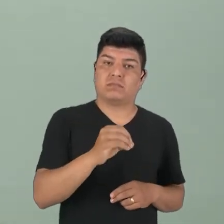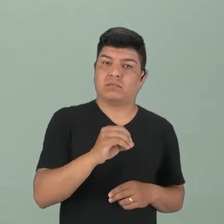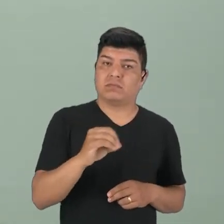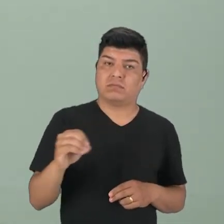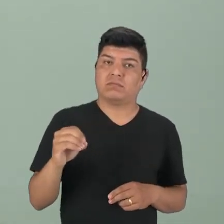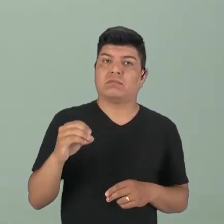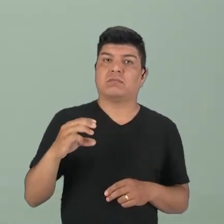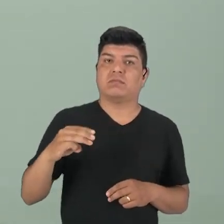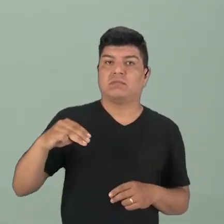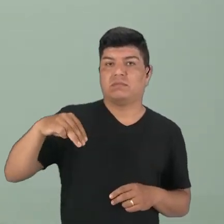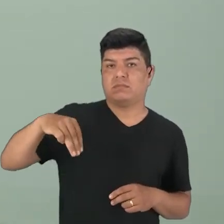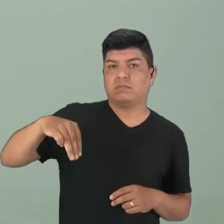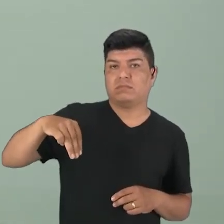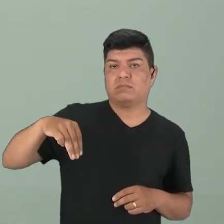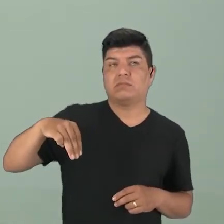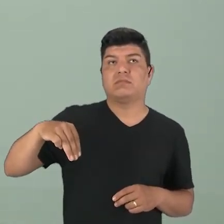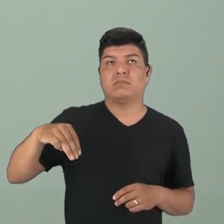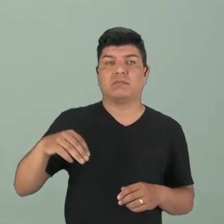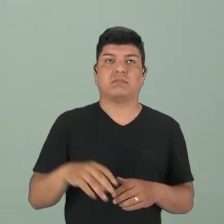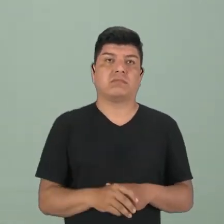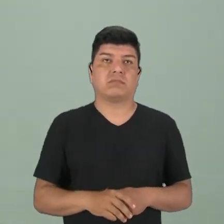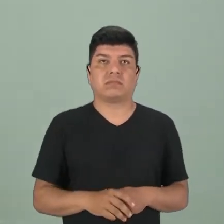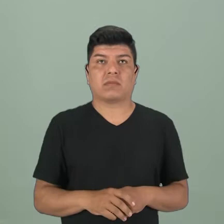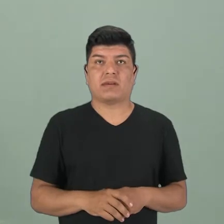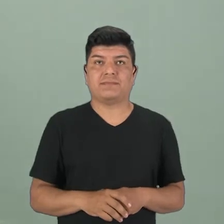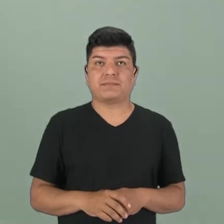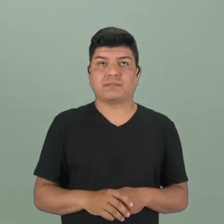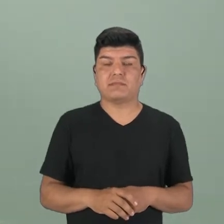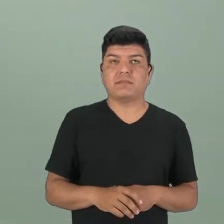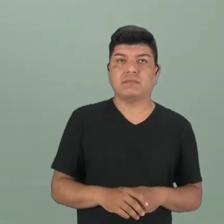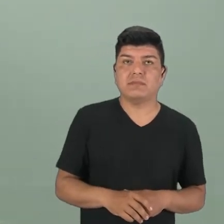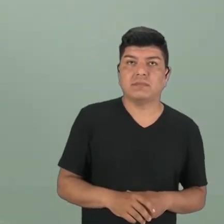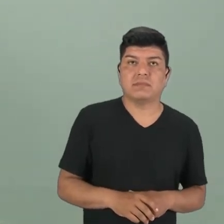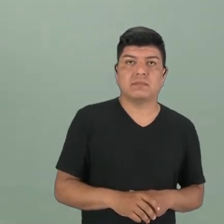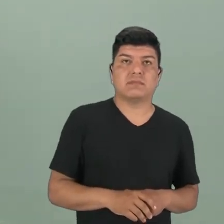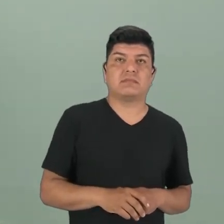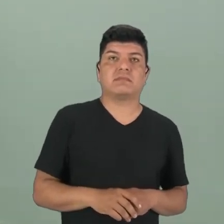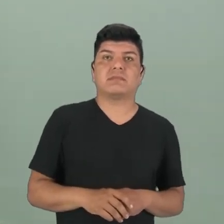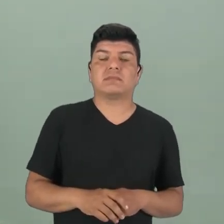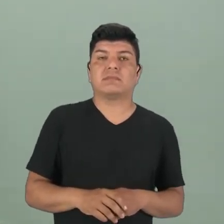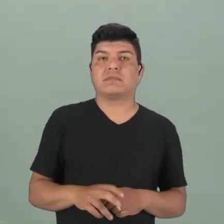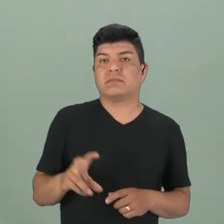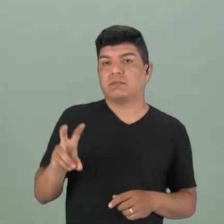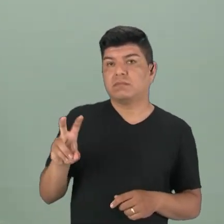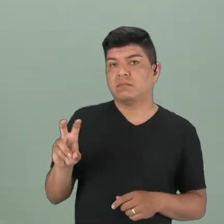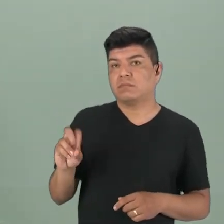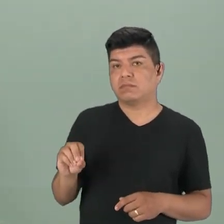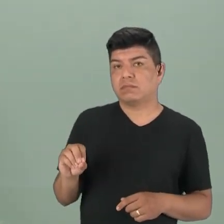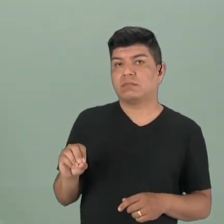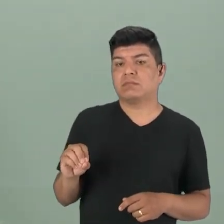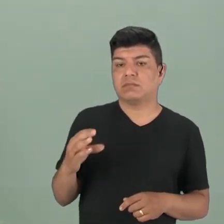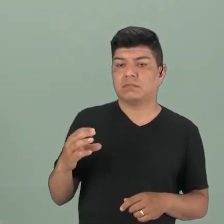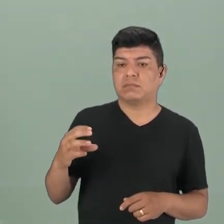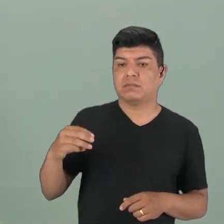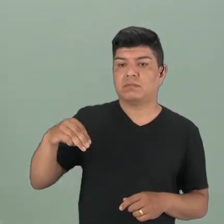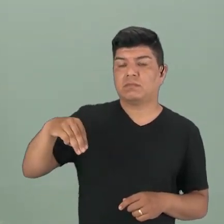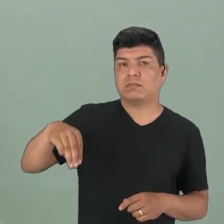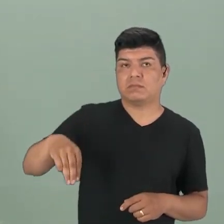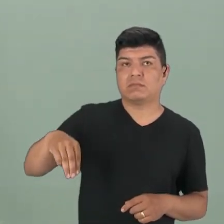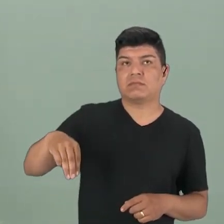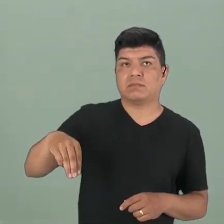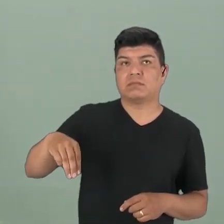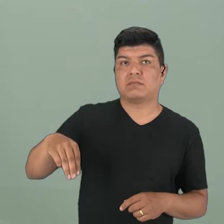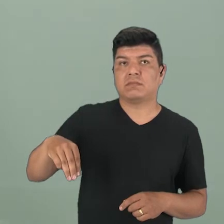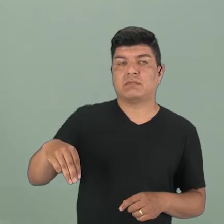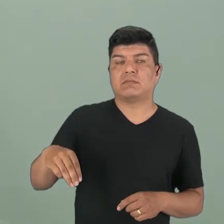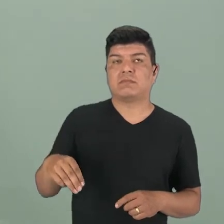centímetros. Ou seja, se eu pegar essa régua de 50 centímetros, se é 100 centímetros,